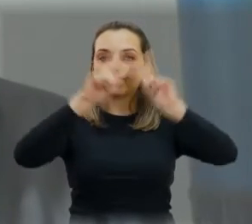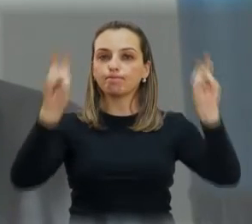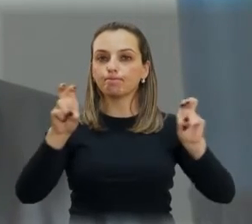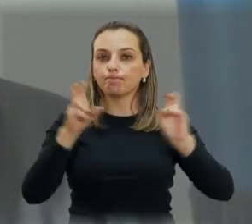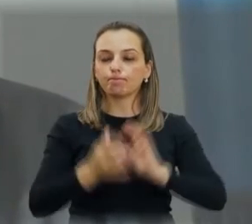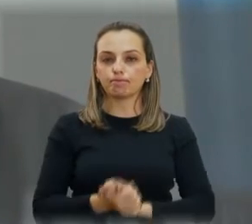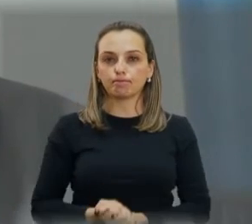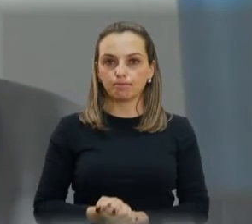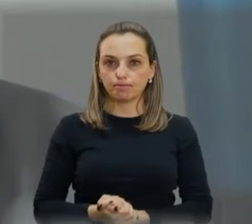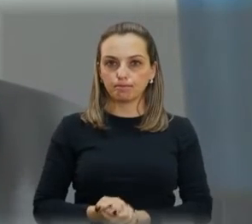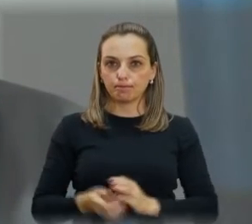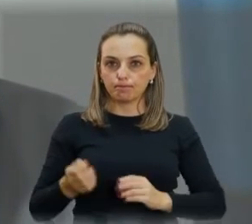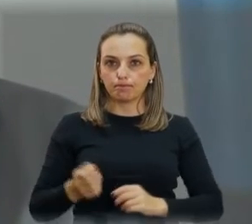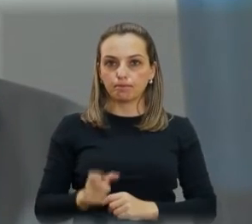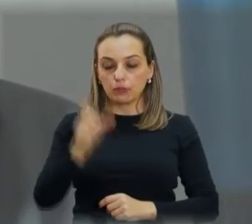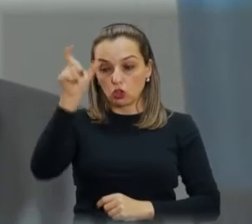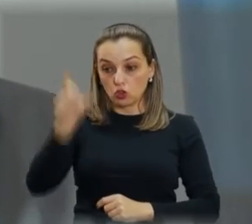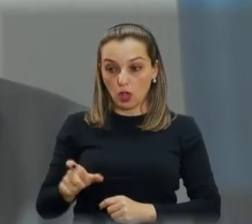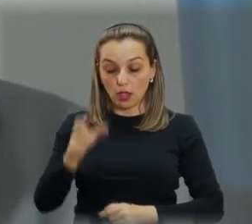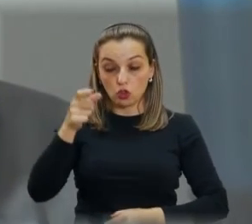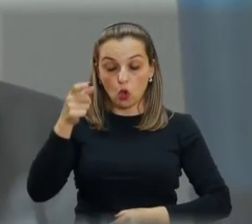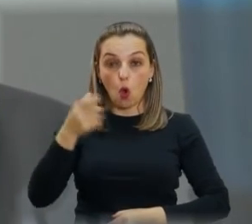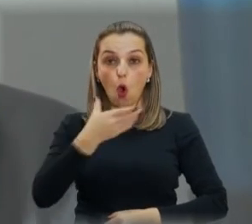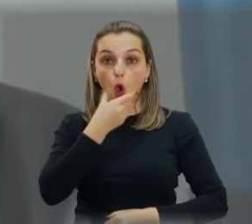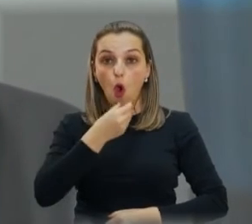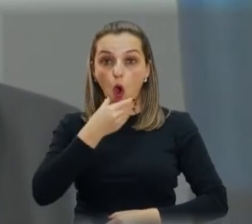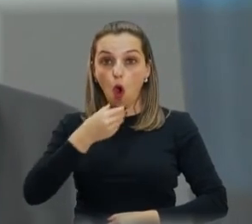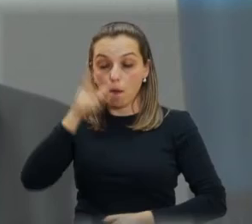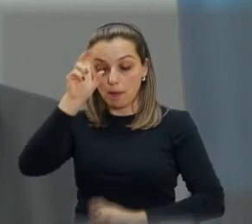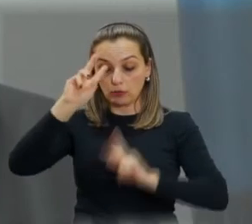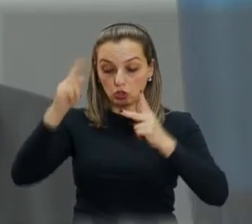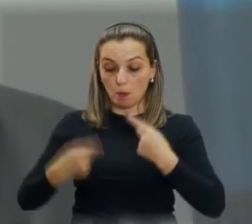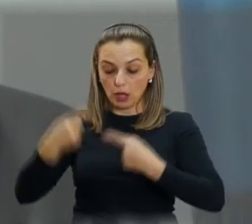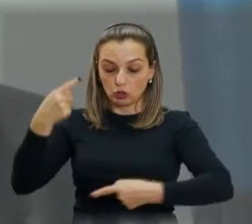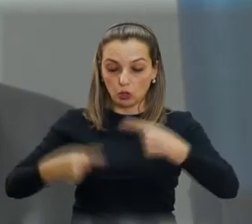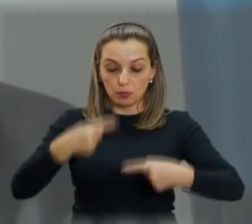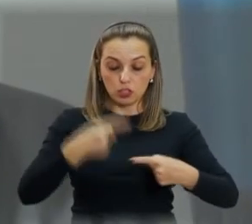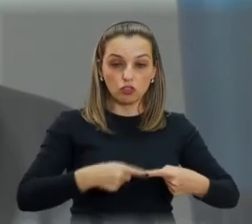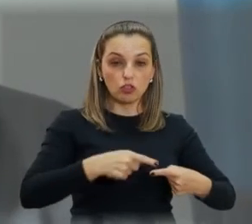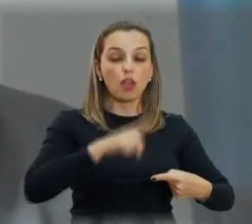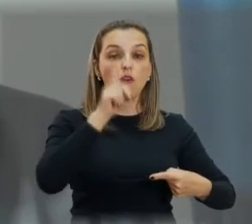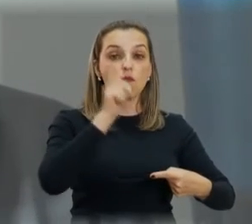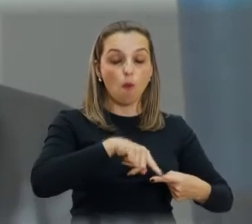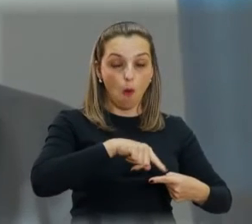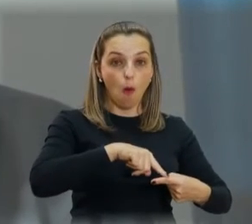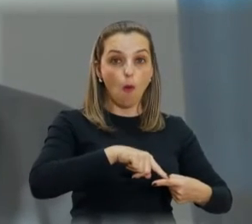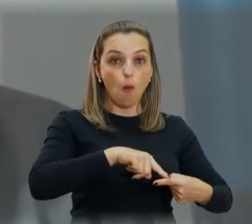para a política, o homem é um meio; para a moral, é um fim.